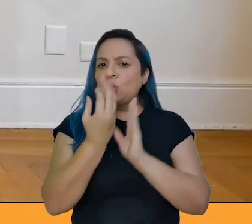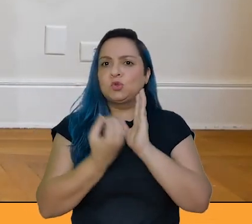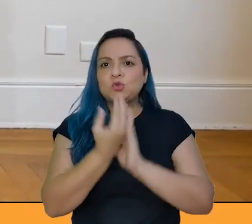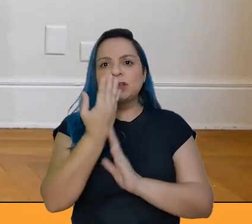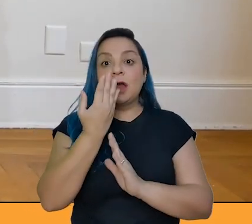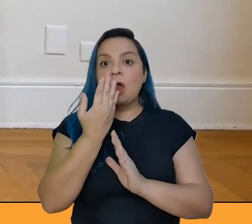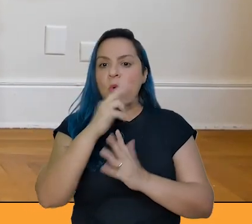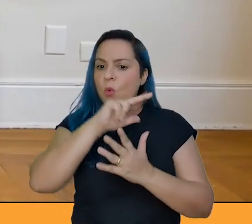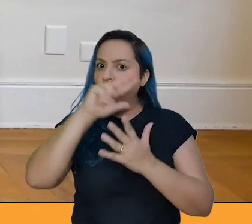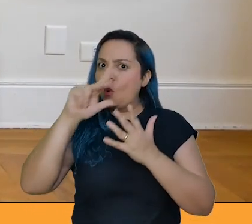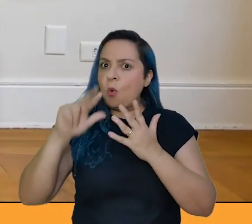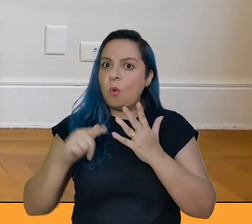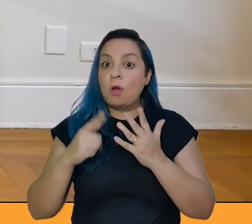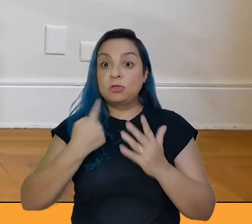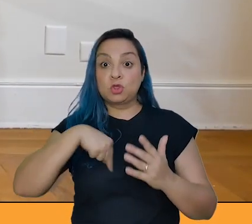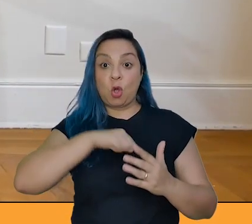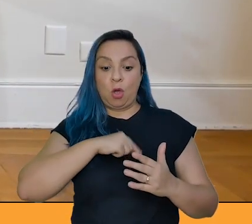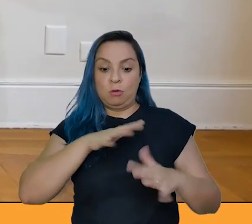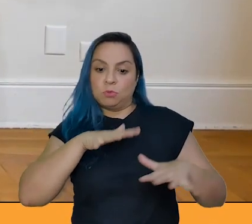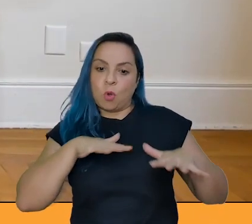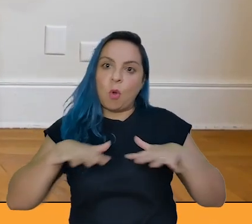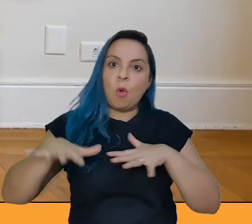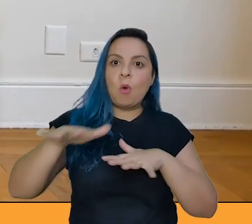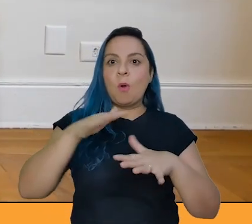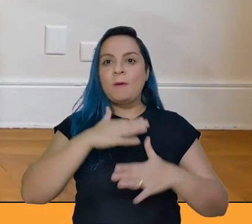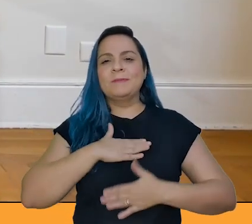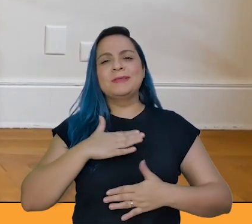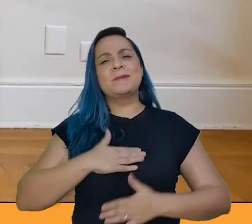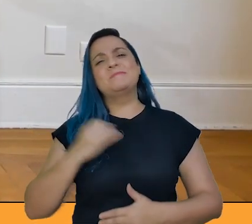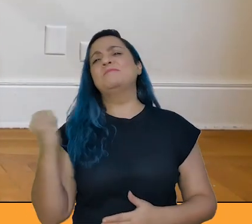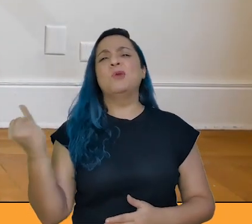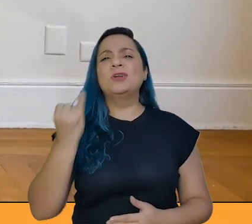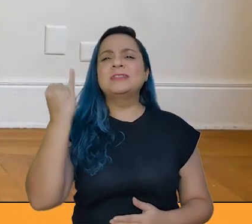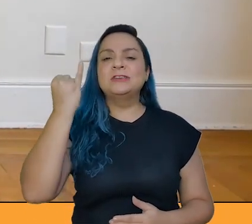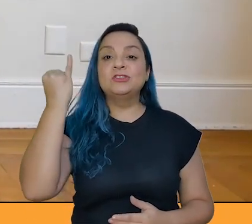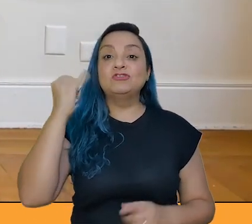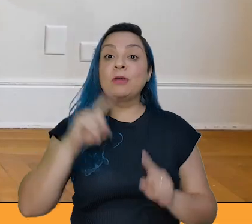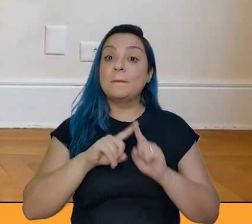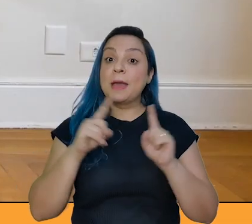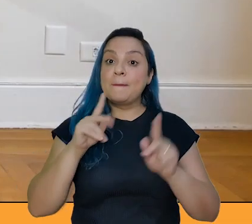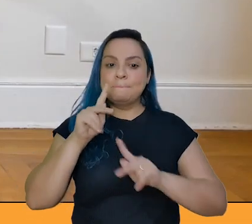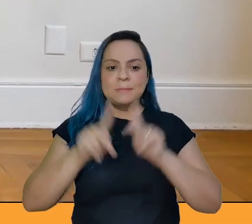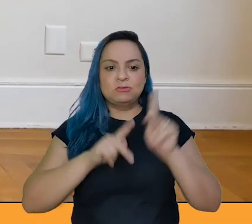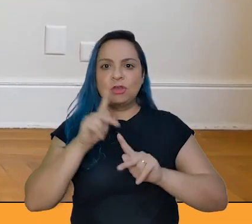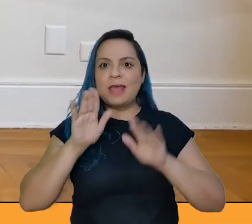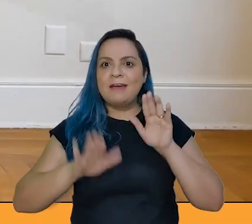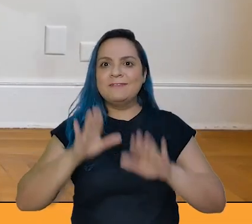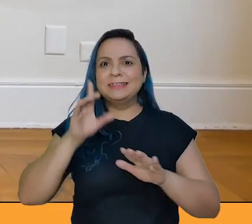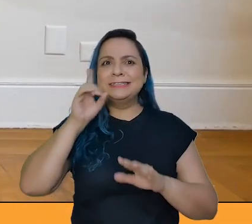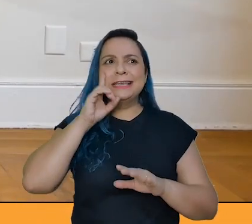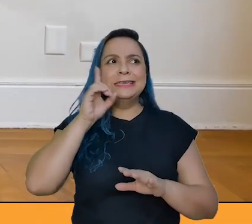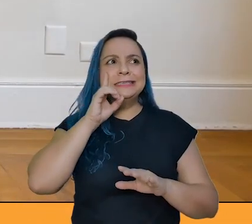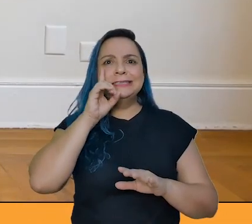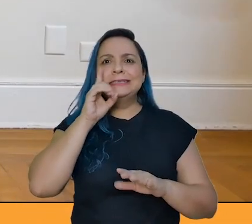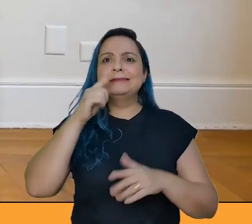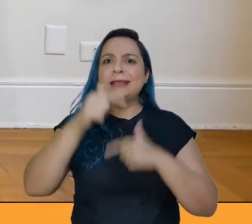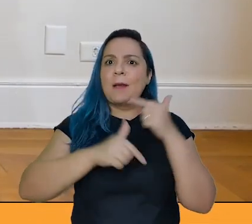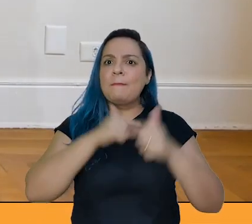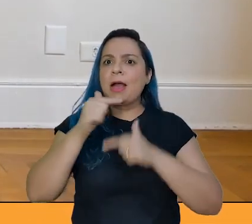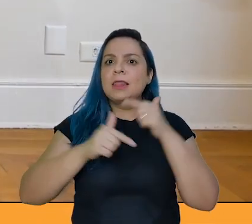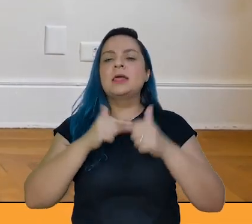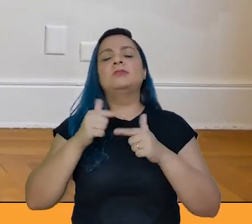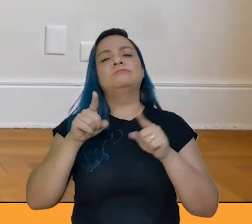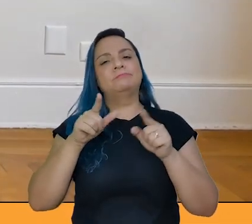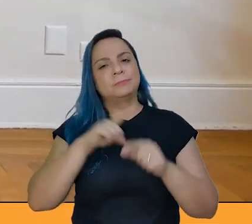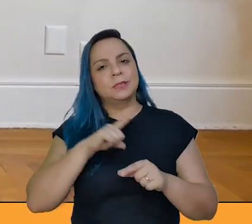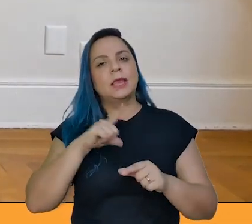produção. Para a gente que é da dança do corpo e do movimento, ela é fundamental. Mas para pessoas que estão ali no dia a dia também, ter esse joguinho